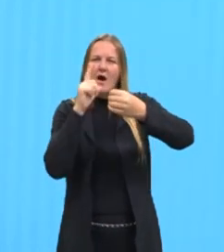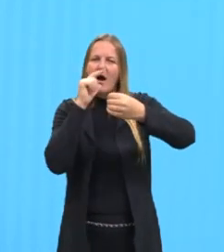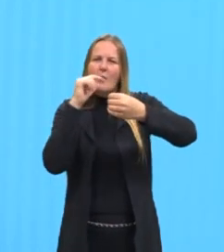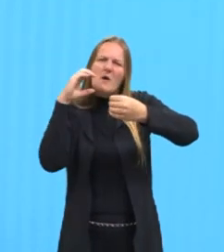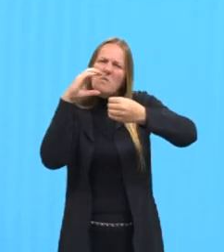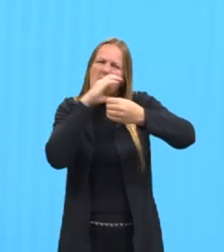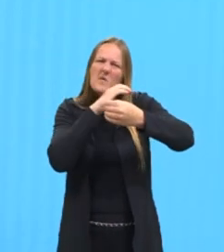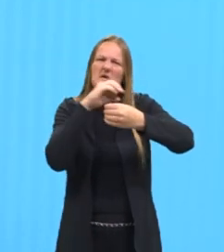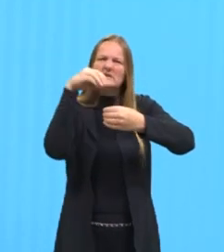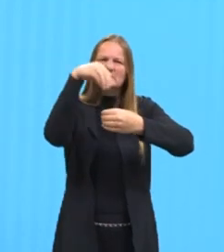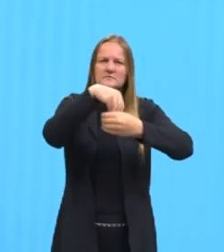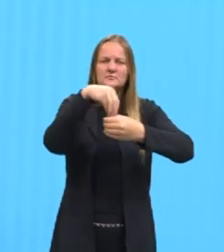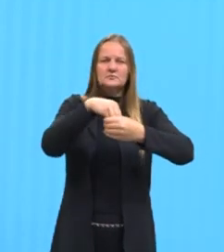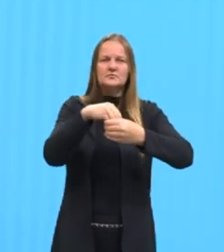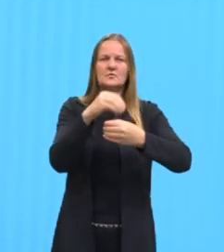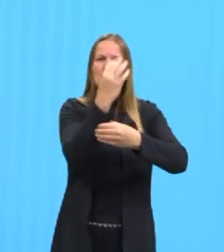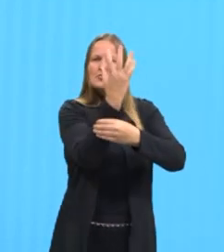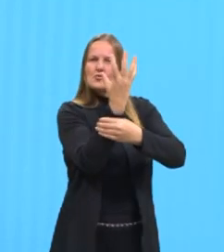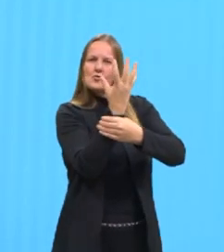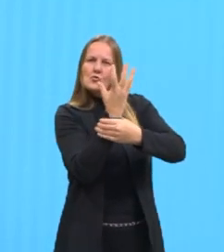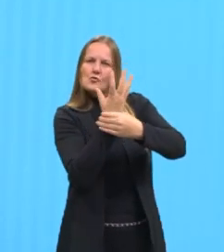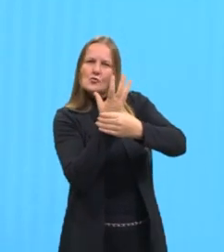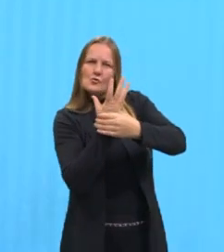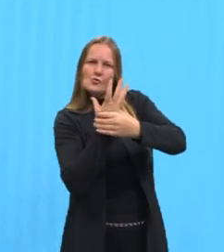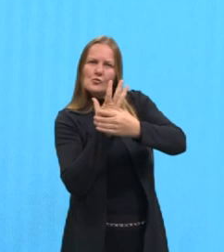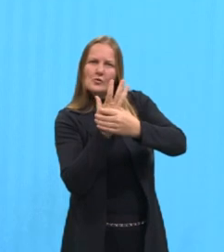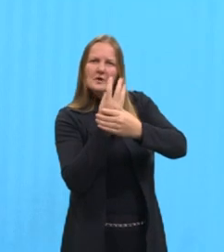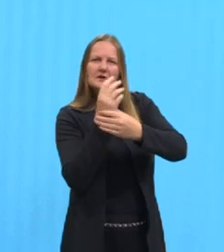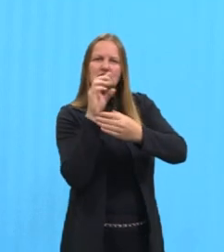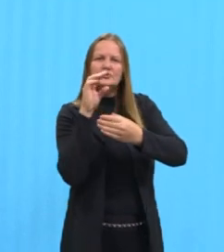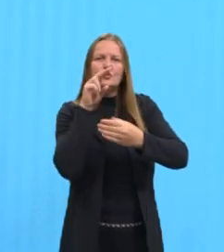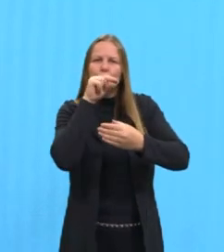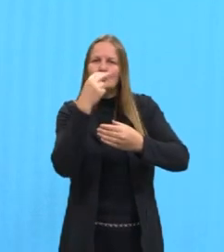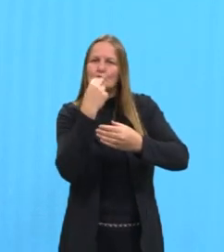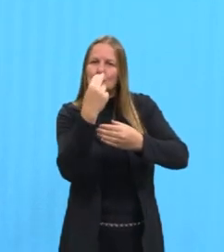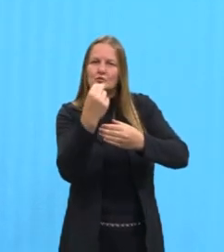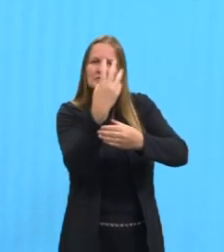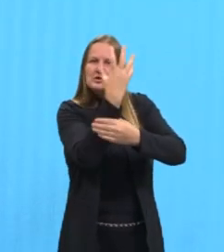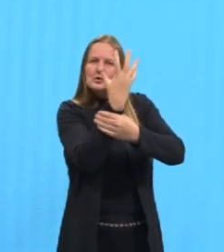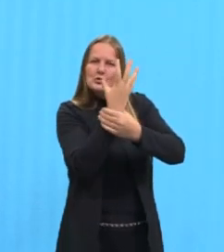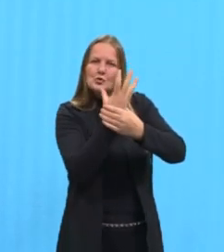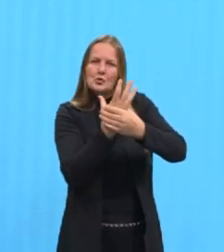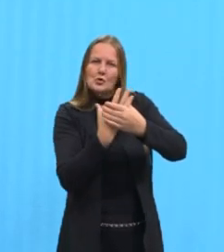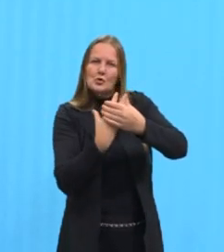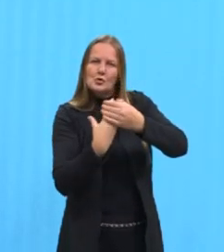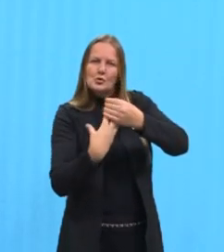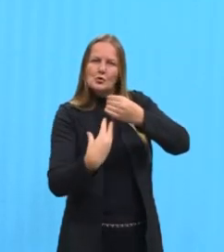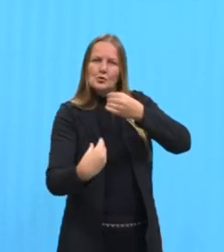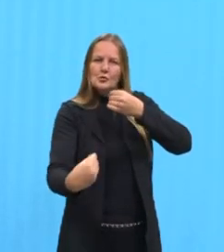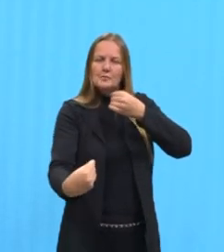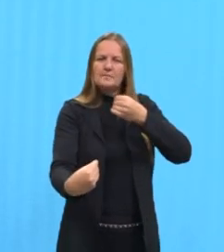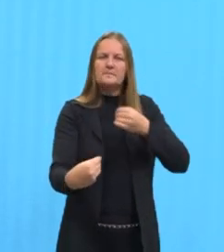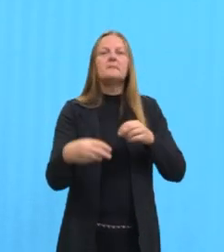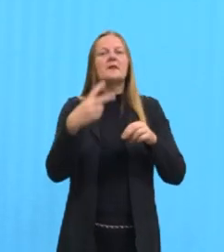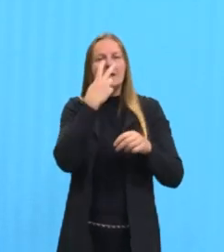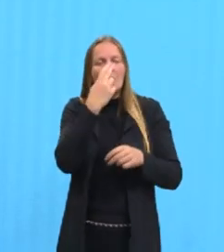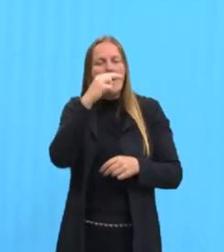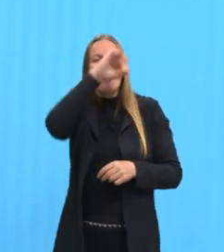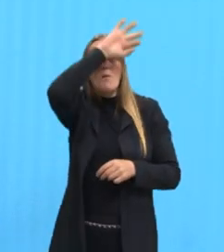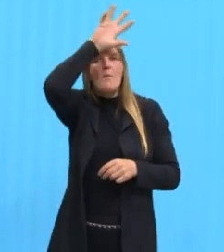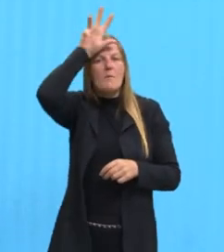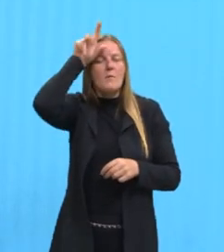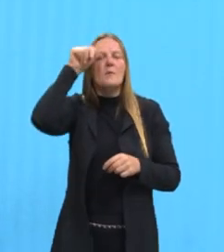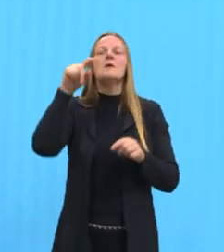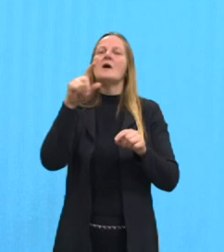e ele vai levando os nutrientes certo é a mesma coisa que acontece no solo do da Amazônia